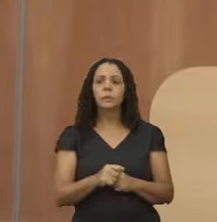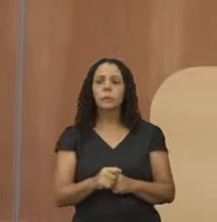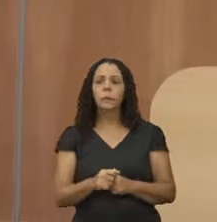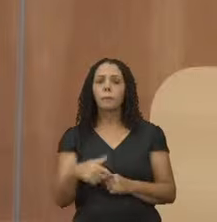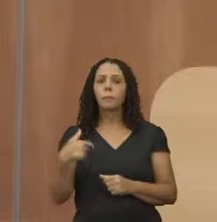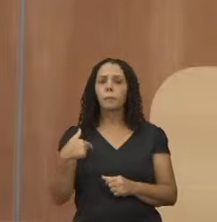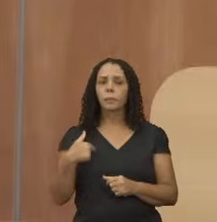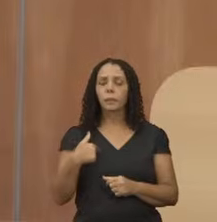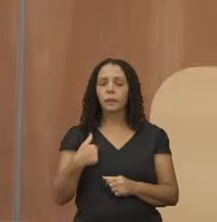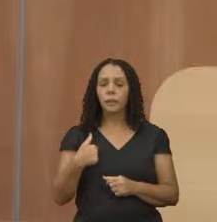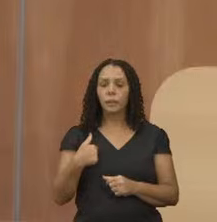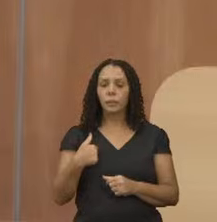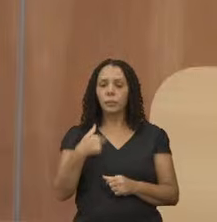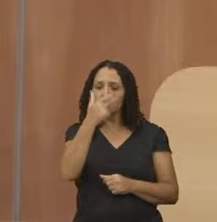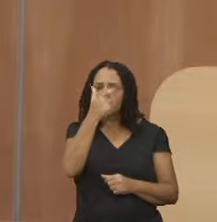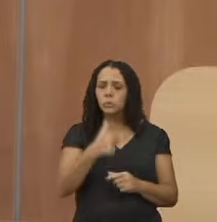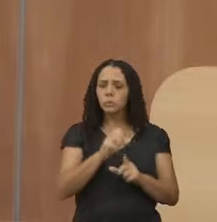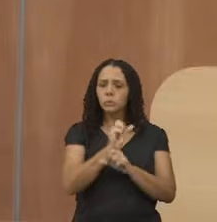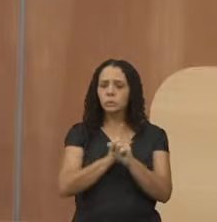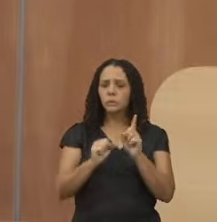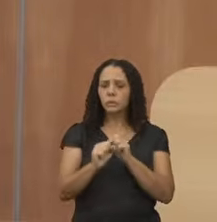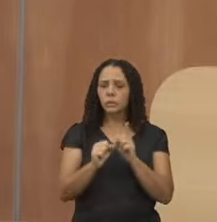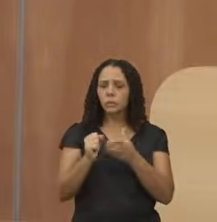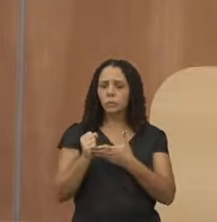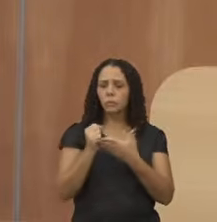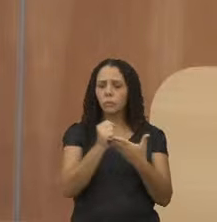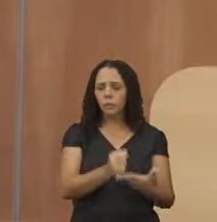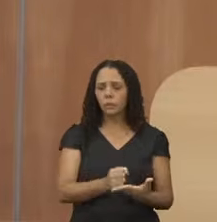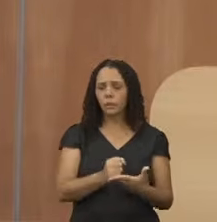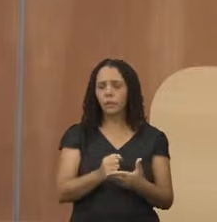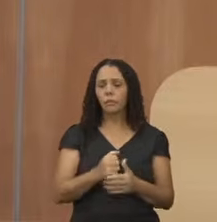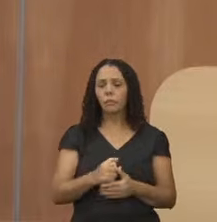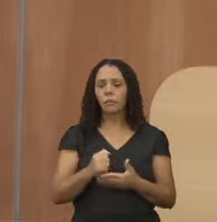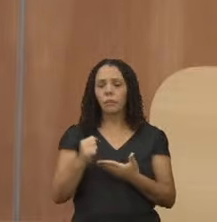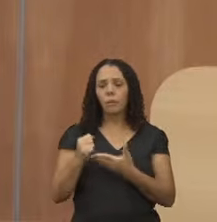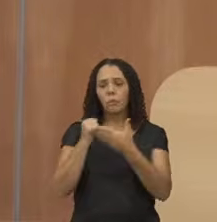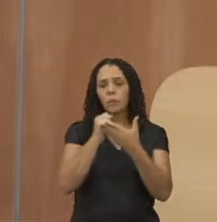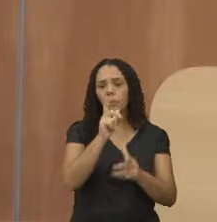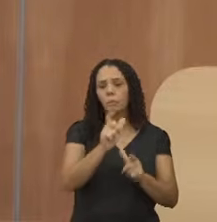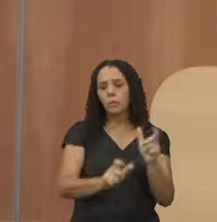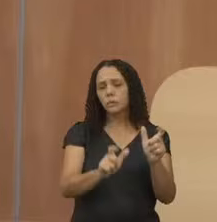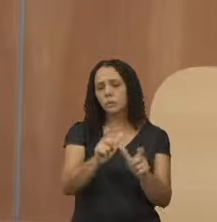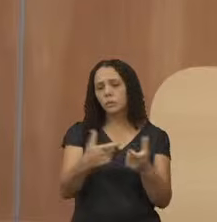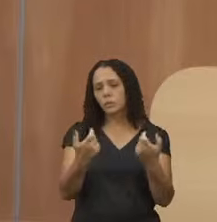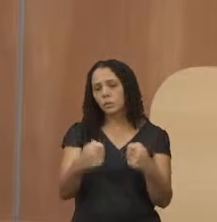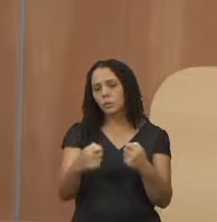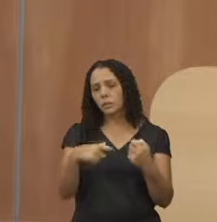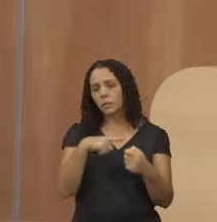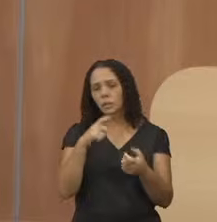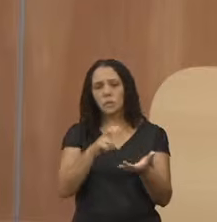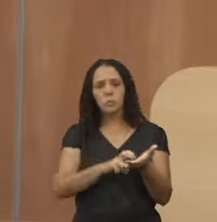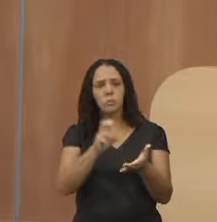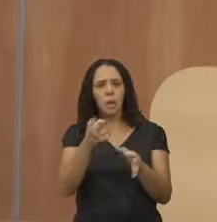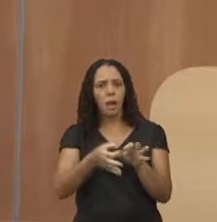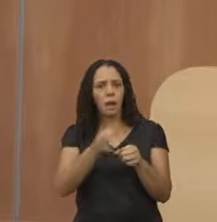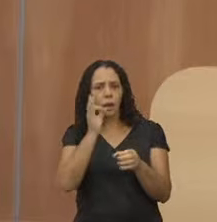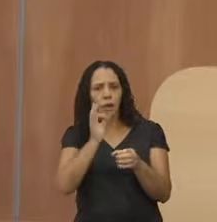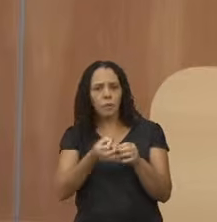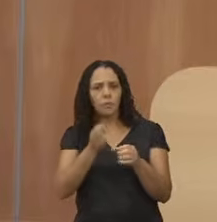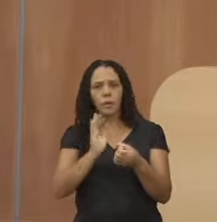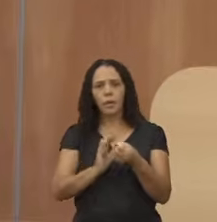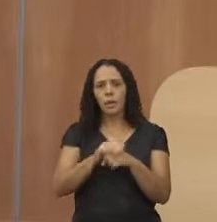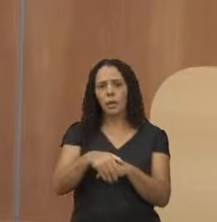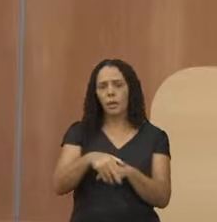sou socialista, eu sou a favor daquelas pessoas que têm que ter o café da manhã, tem que ter o almoço, tem que